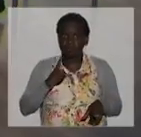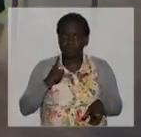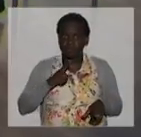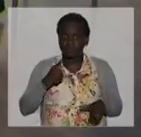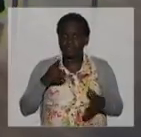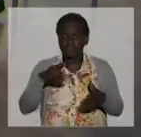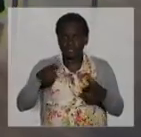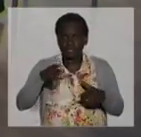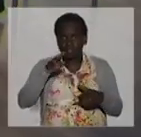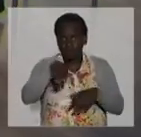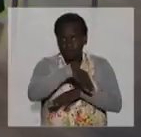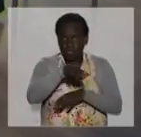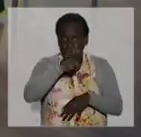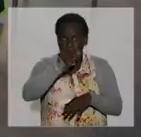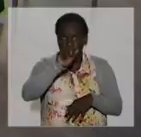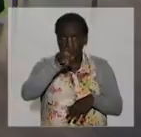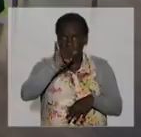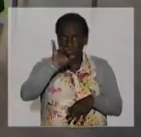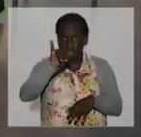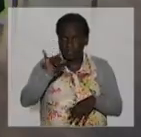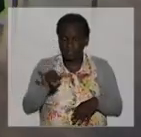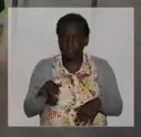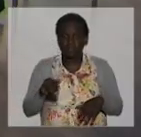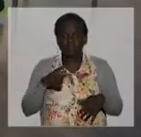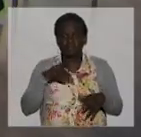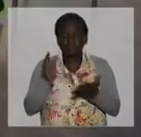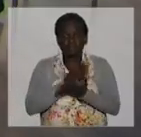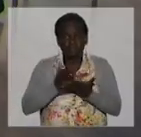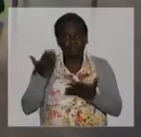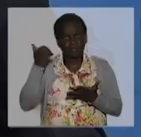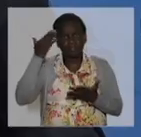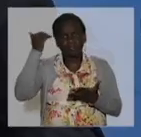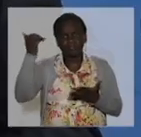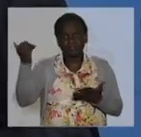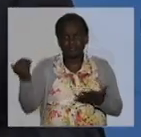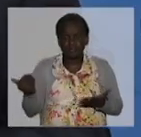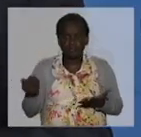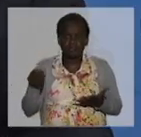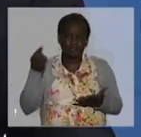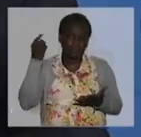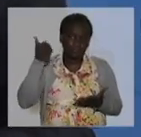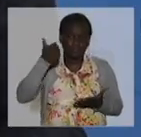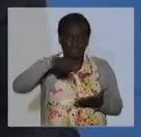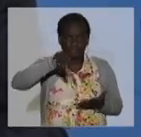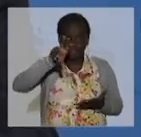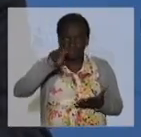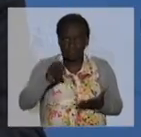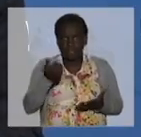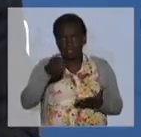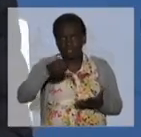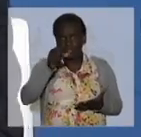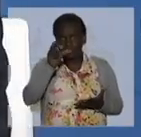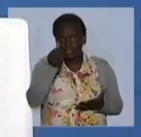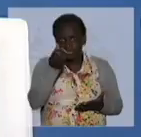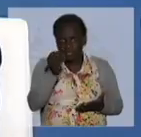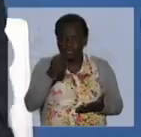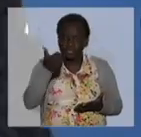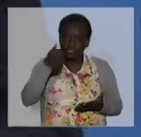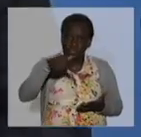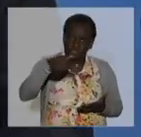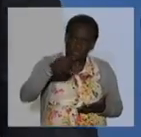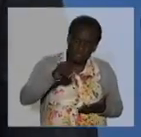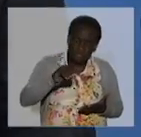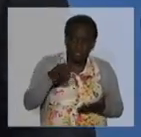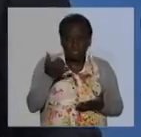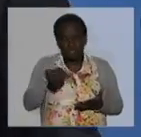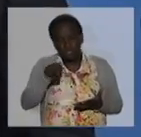jogos na Rua Bariri, mas enfim, clubes que tinham uma certa notoriedade na década de 50, 60, 70, até um pouquinho da